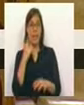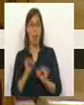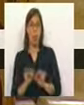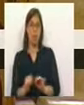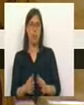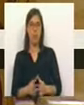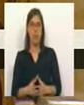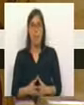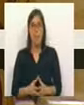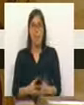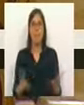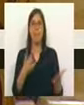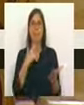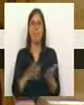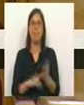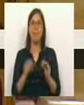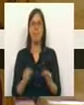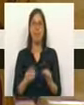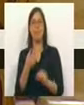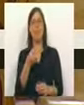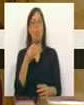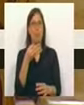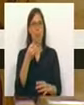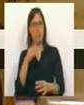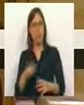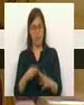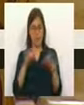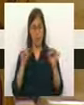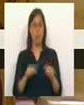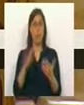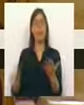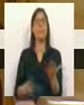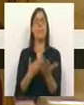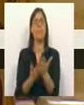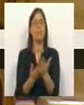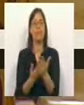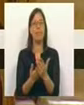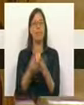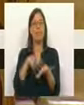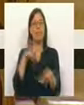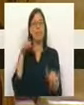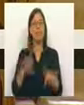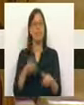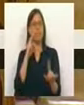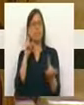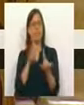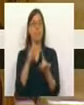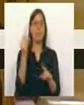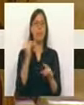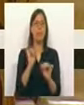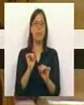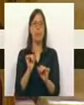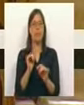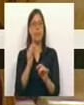na oposição. E, de facto, o PCP vem hoje apresentar em plenário uma visão das